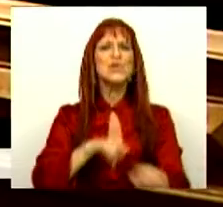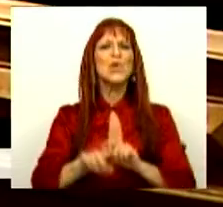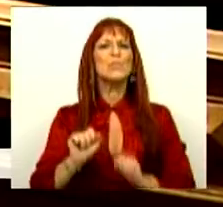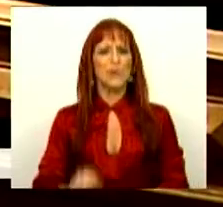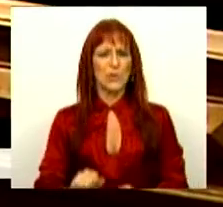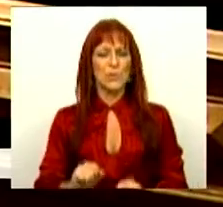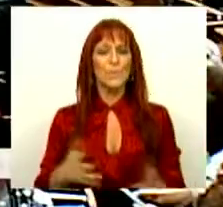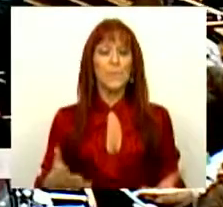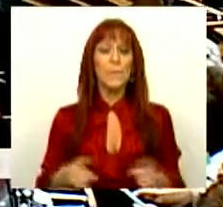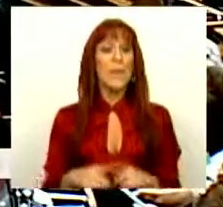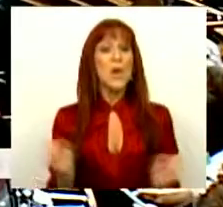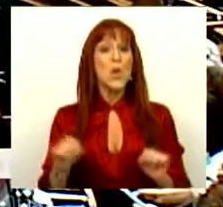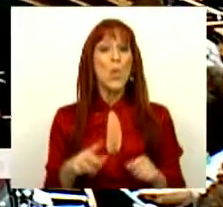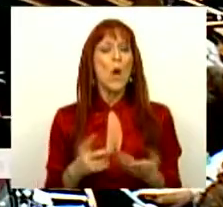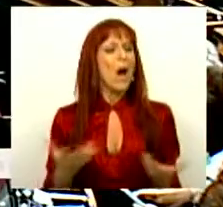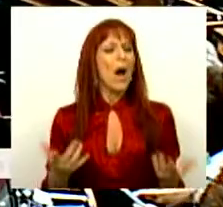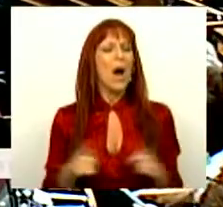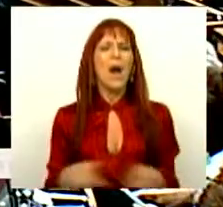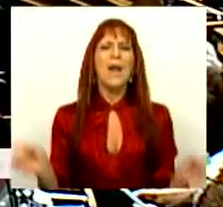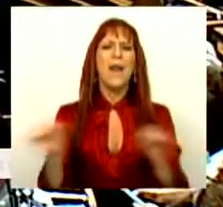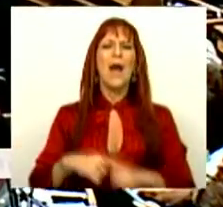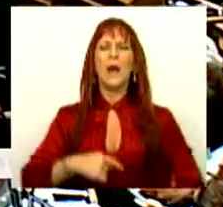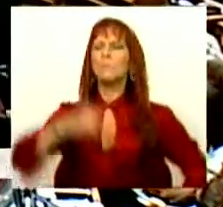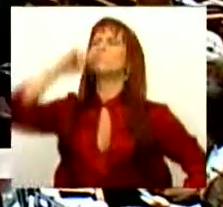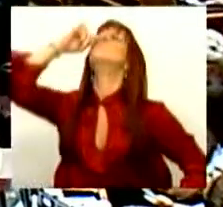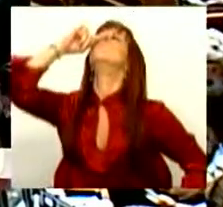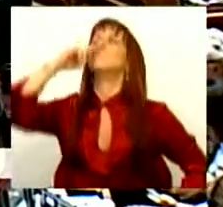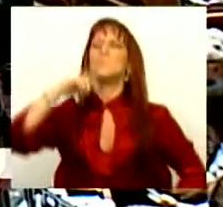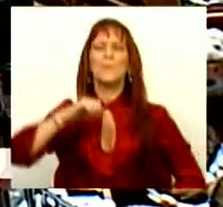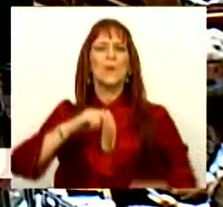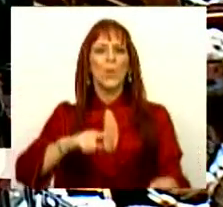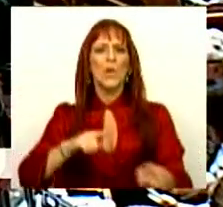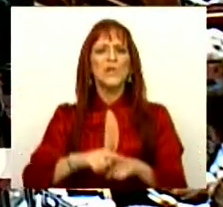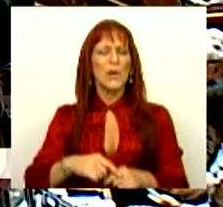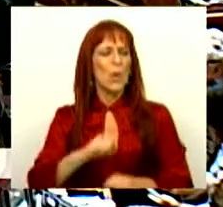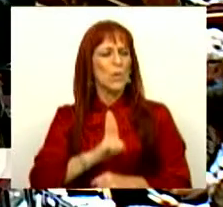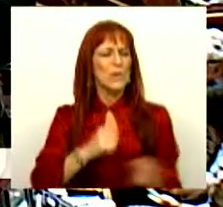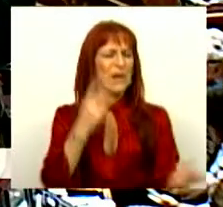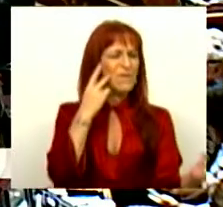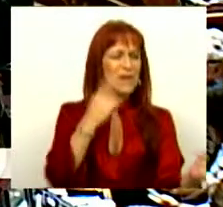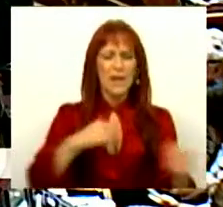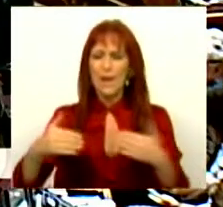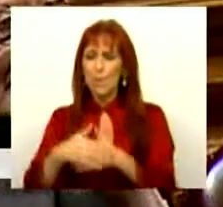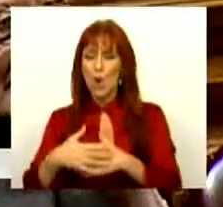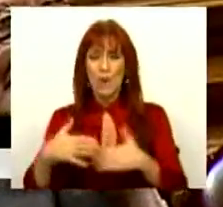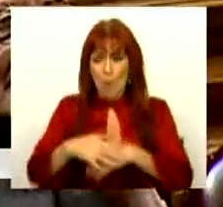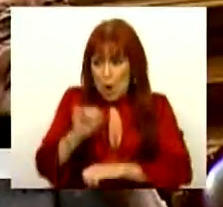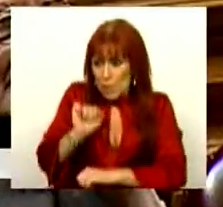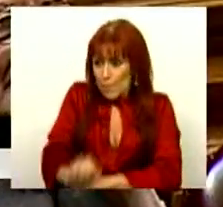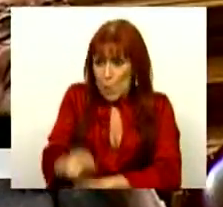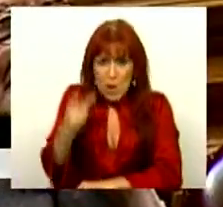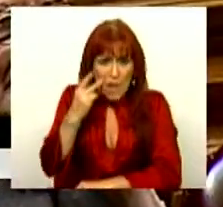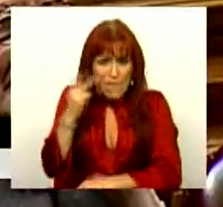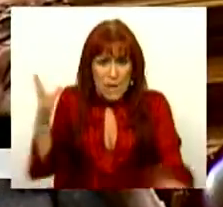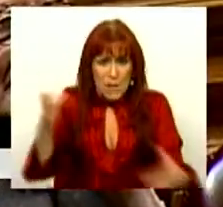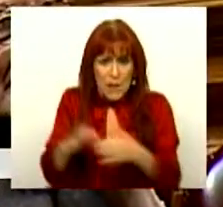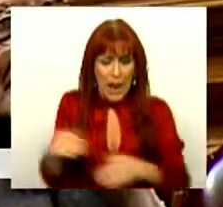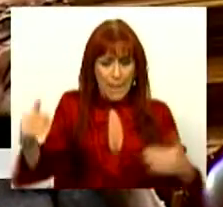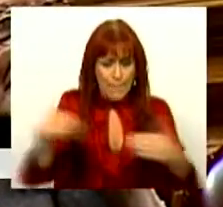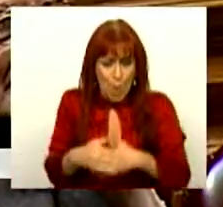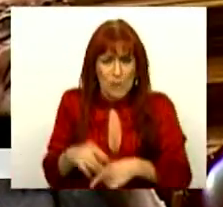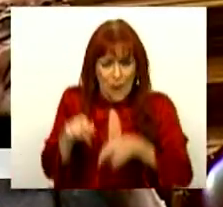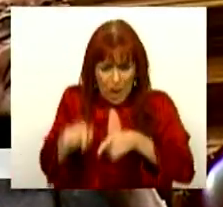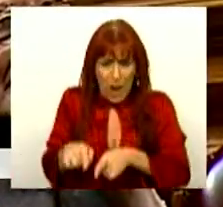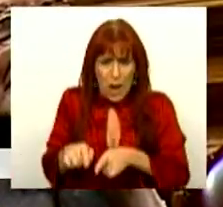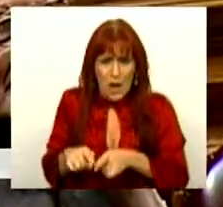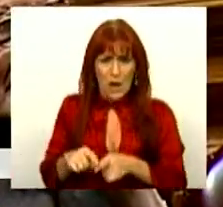deputados, não há lugar para nenhuma arrogância quando tratamos da vida e da morte. E a morte faz parte da vida. A morte é